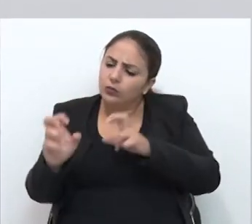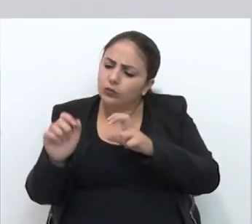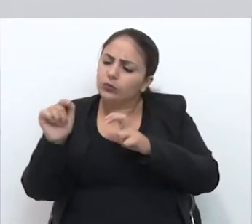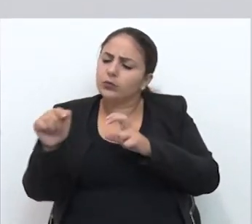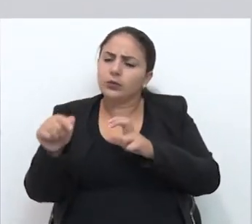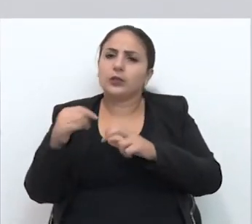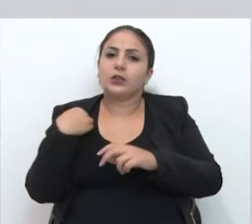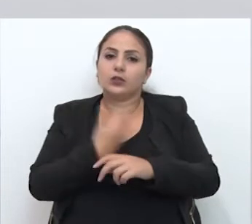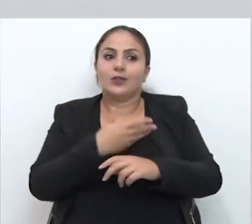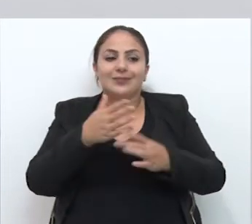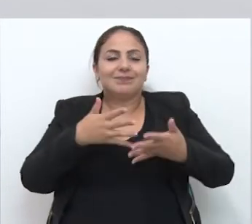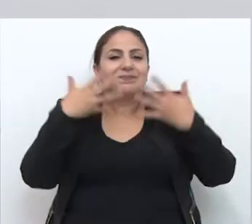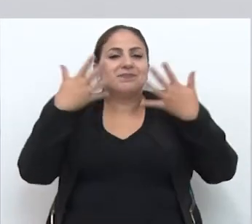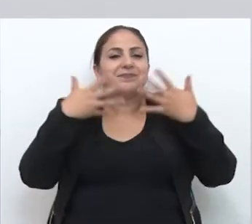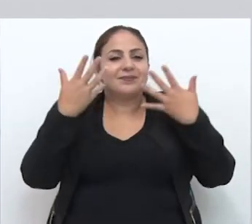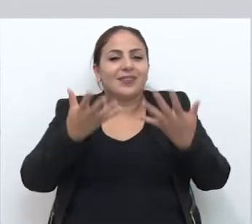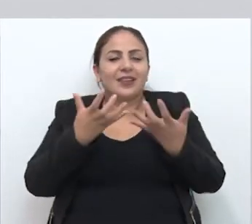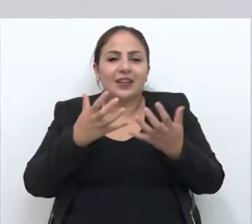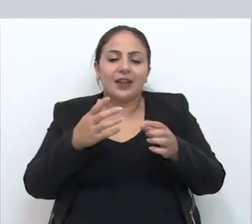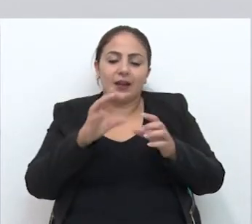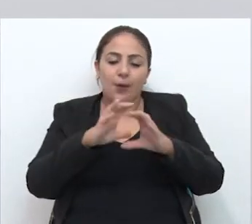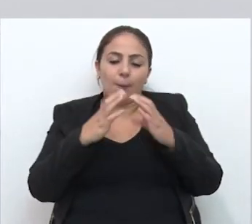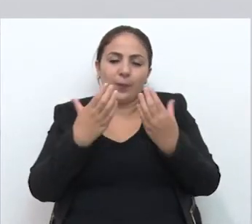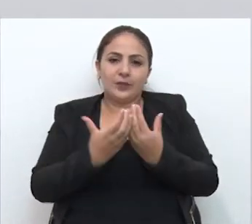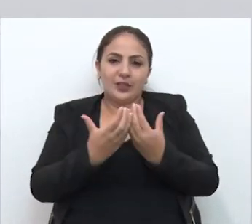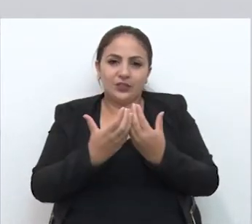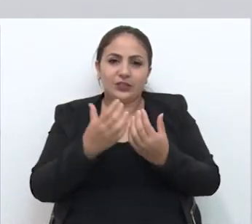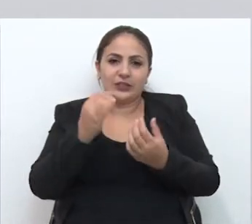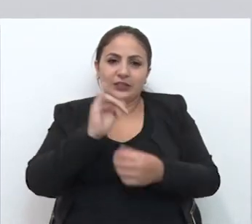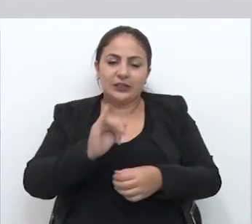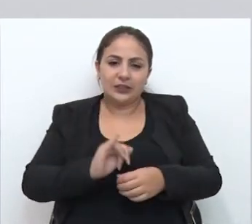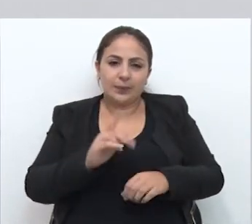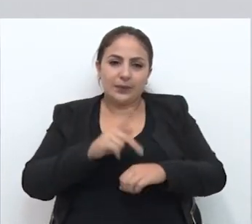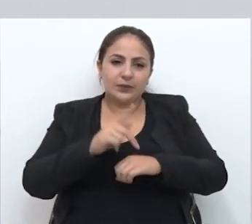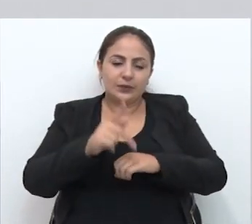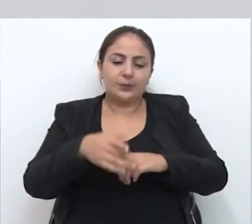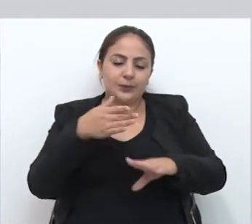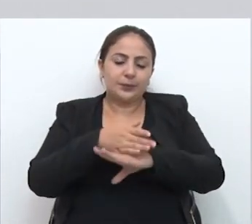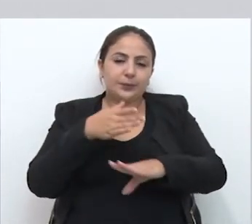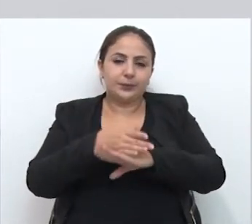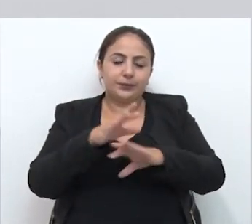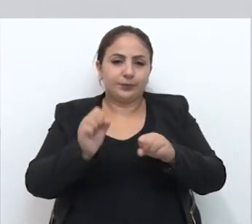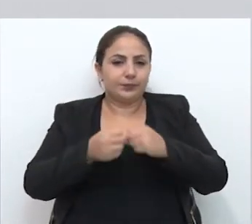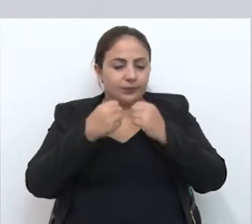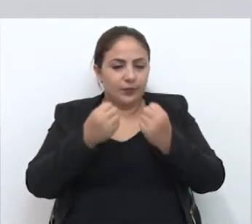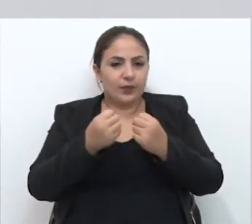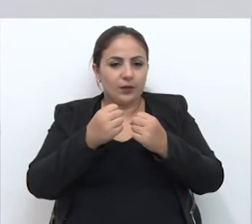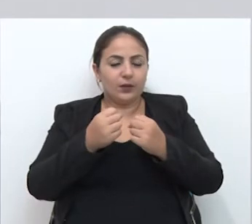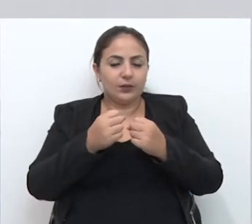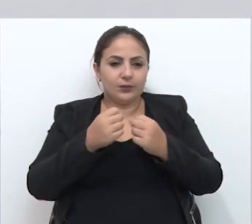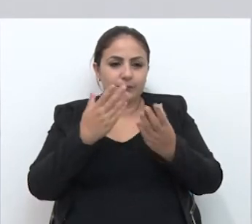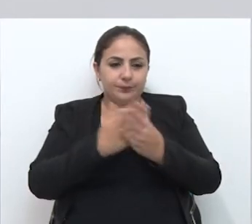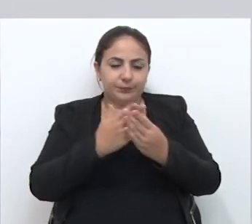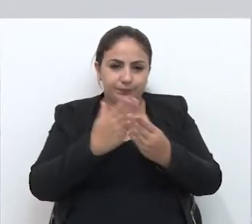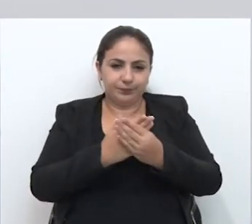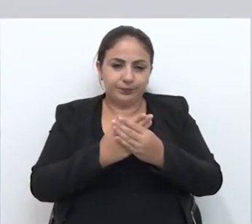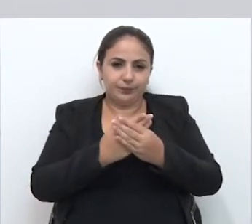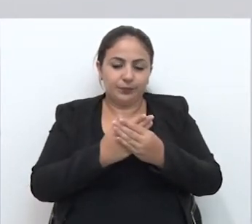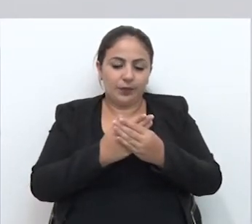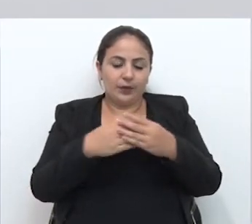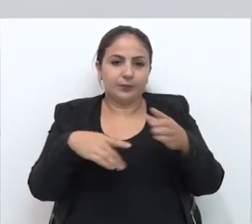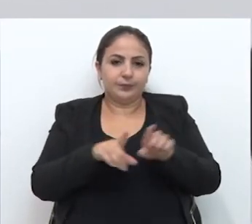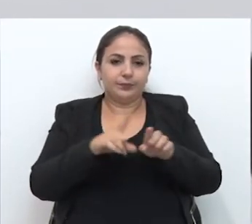E de modo que nós estamos empolgados e queremos que a comunidade italiana de Passo Fundo participe fortemente desse processo